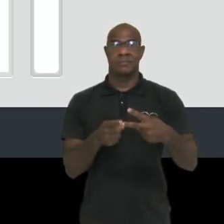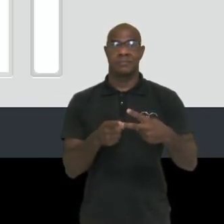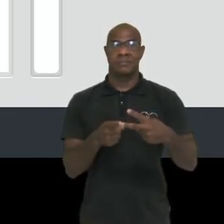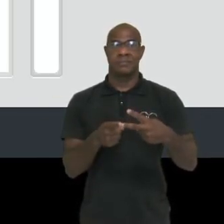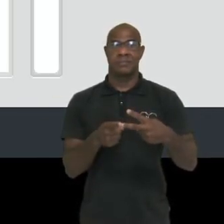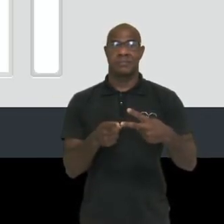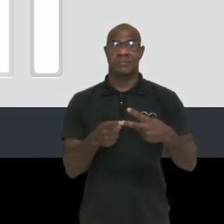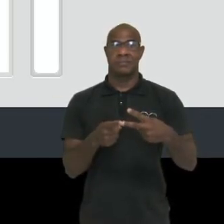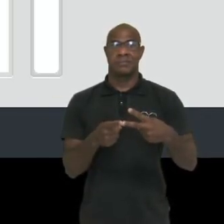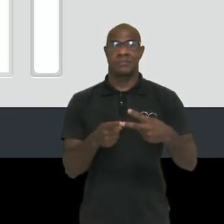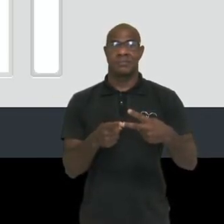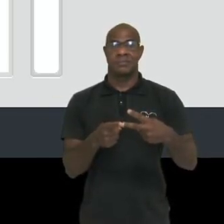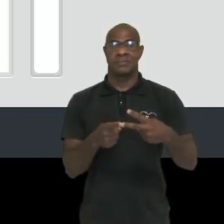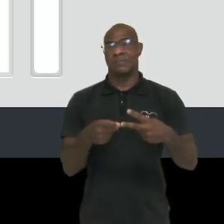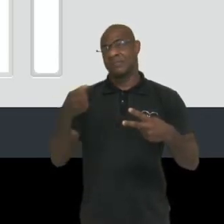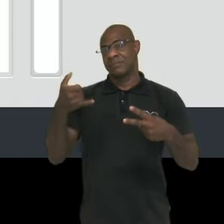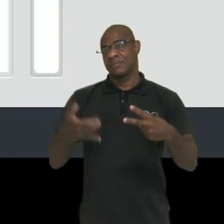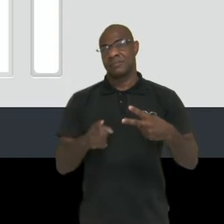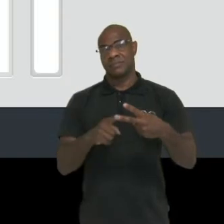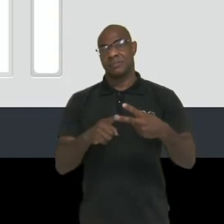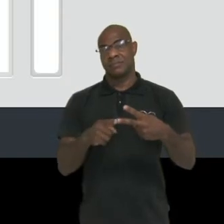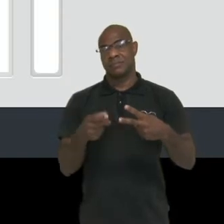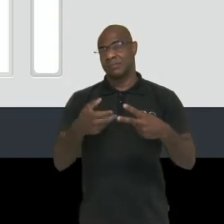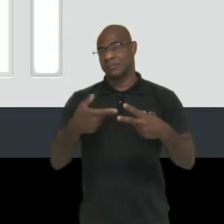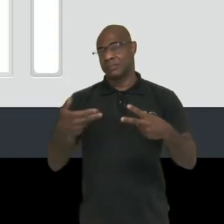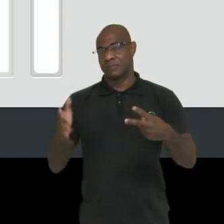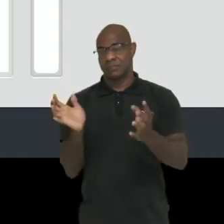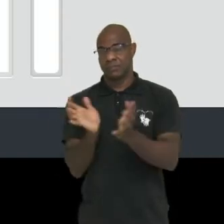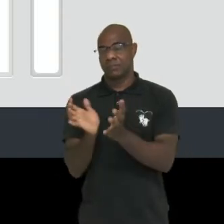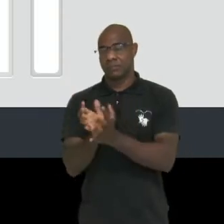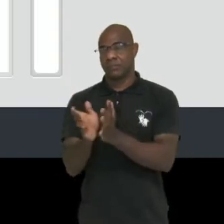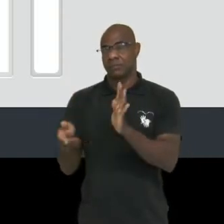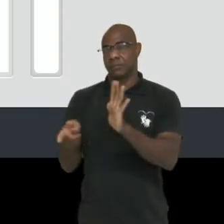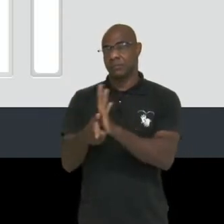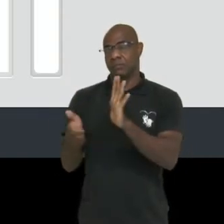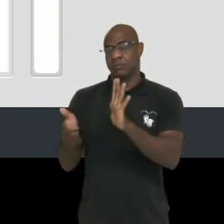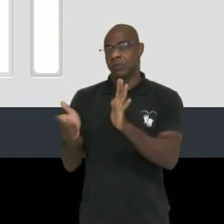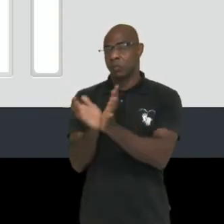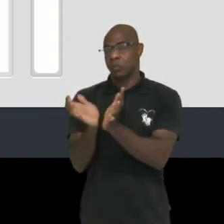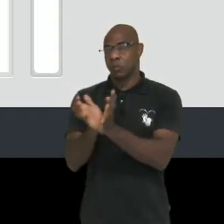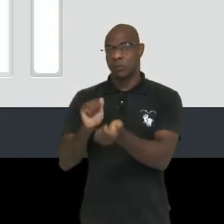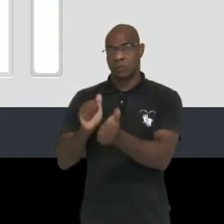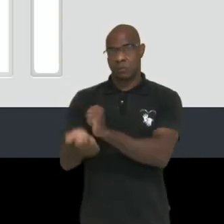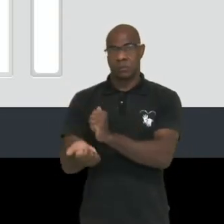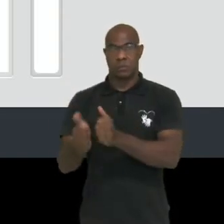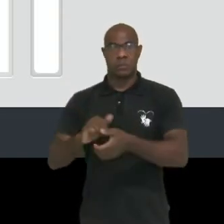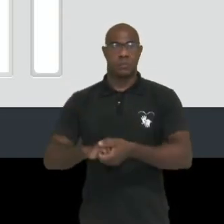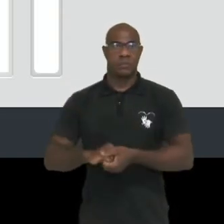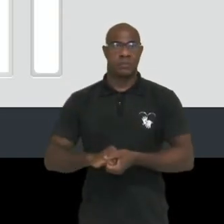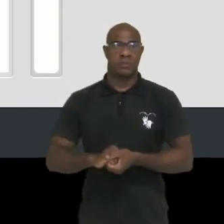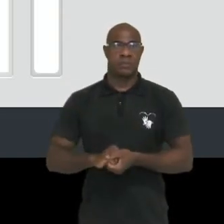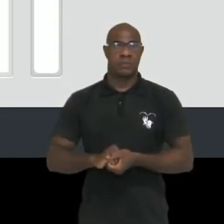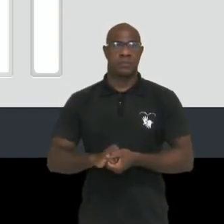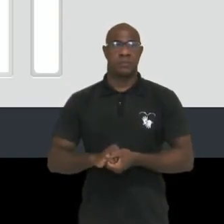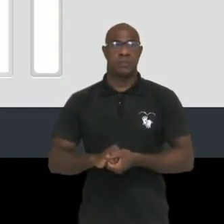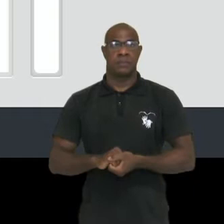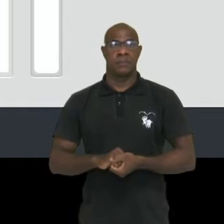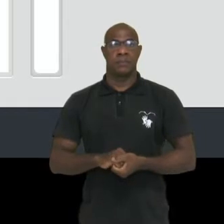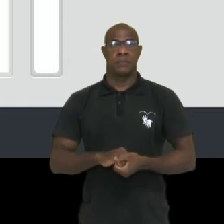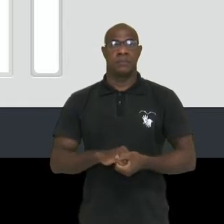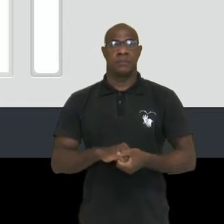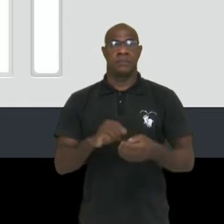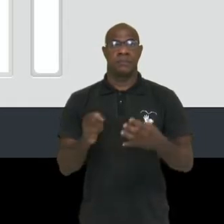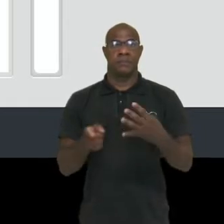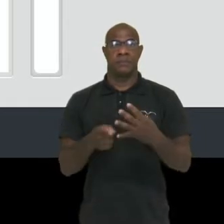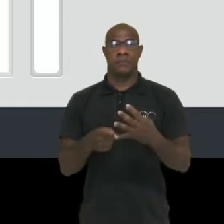Use on para falar sobre ser um membro de uma equipe esportiva. They're on the running team. They're on